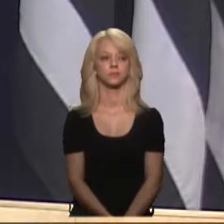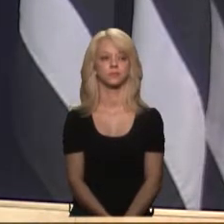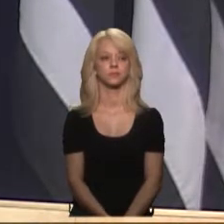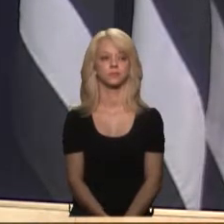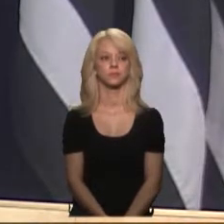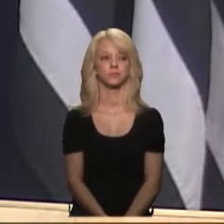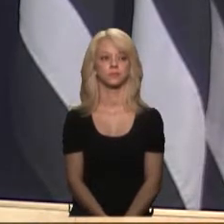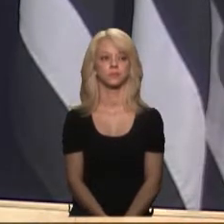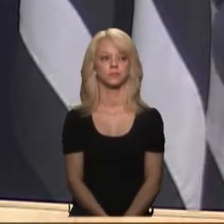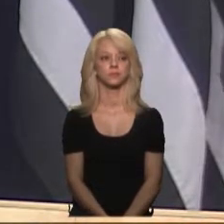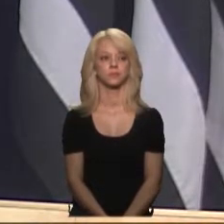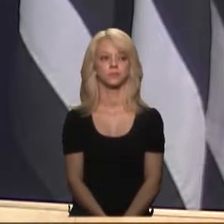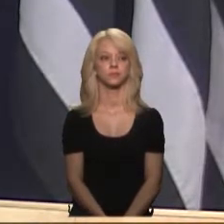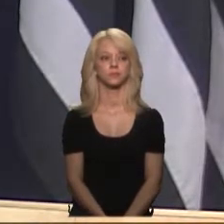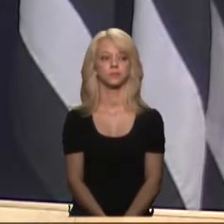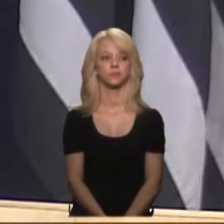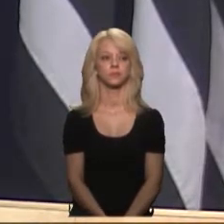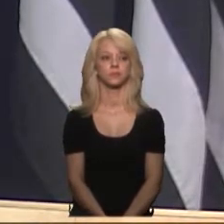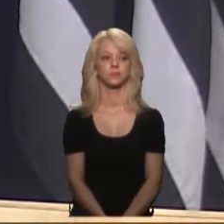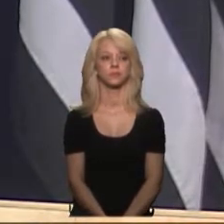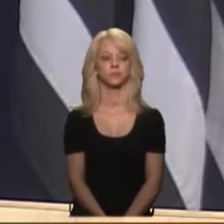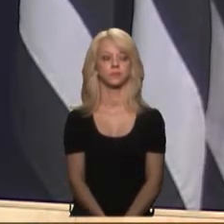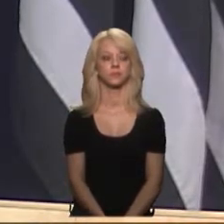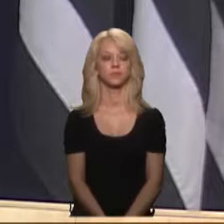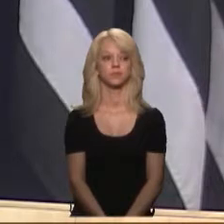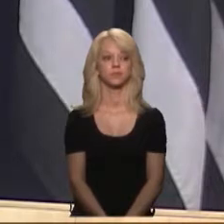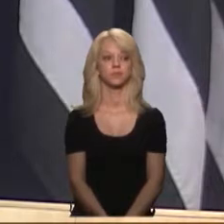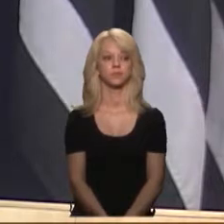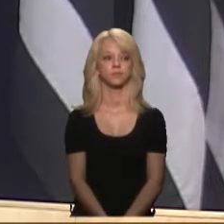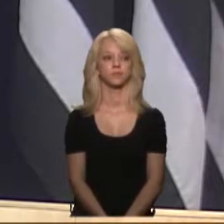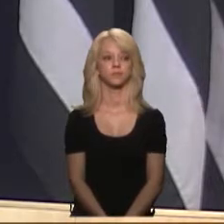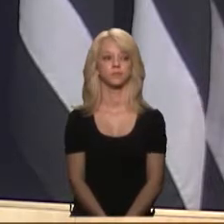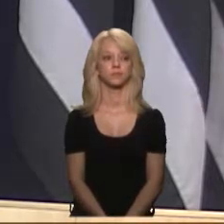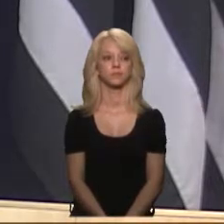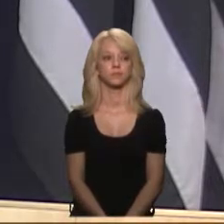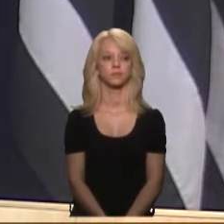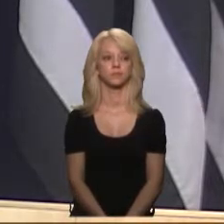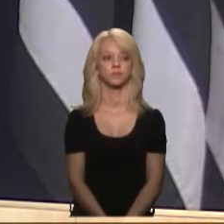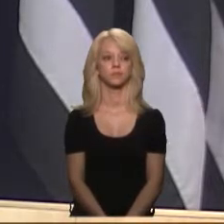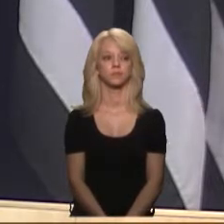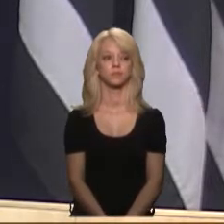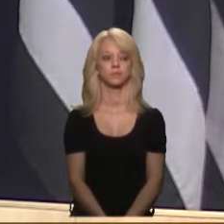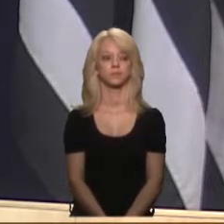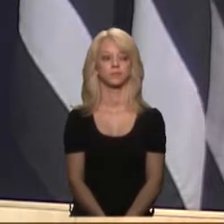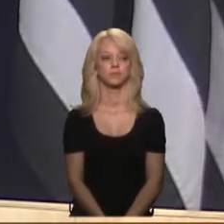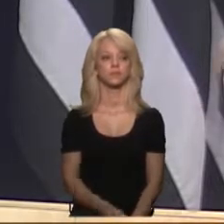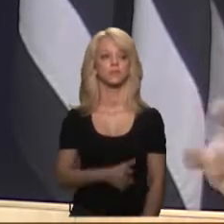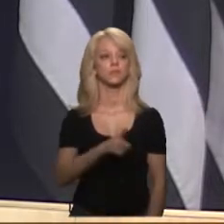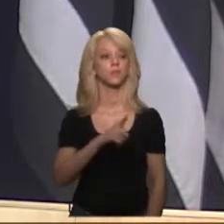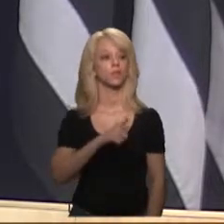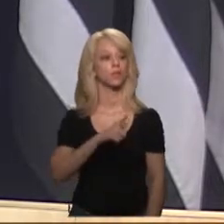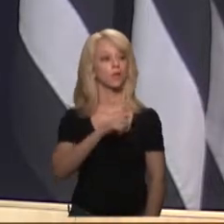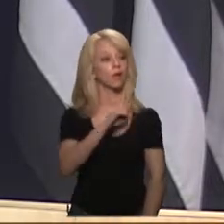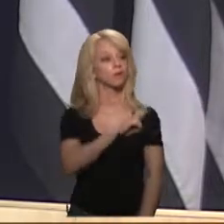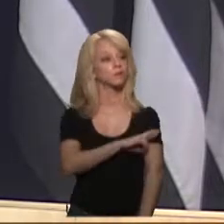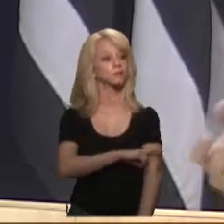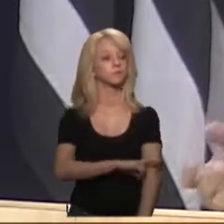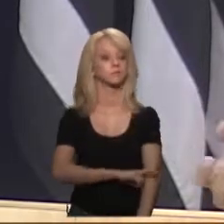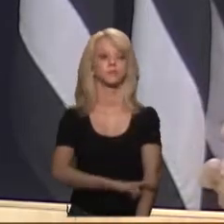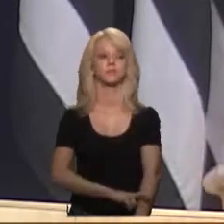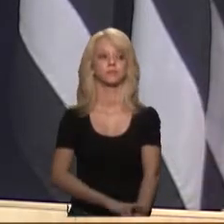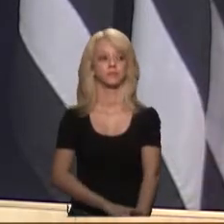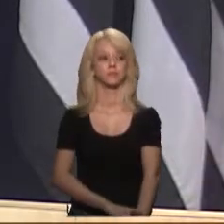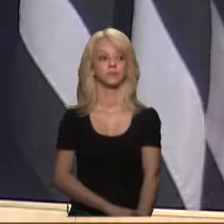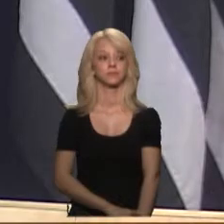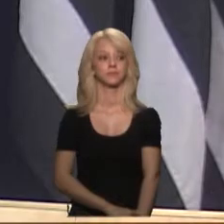Carbone está respeitando o regimento, está dentro do papel dele, dentro da legalidade, não há problema nenhum